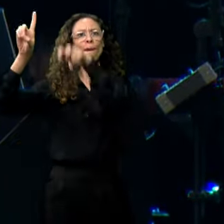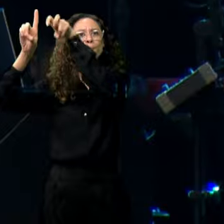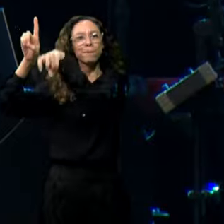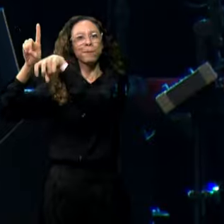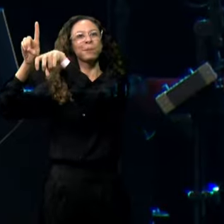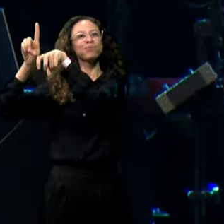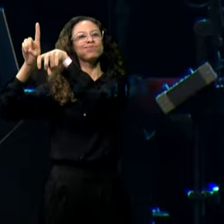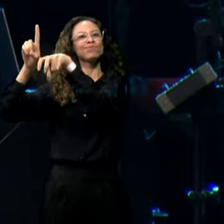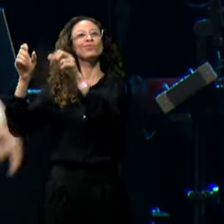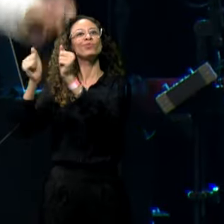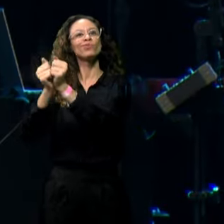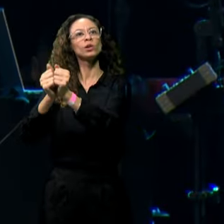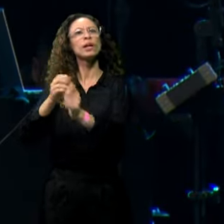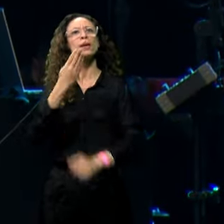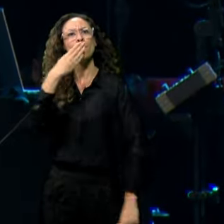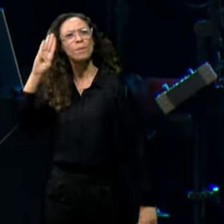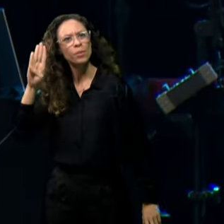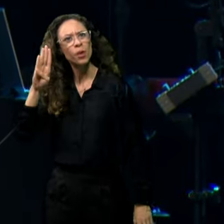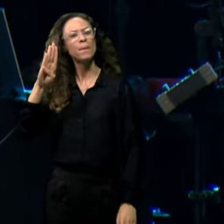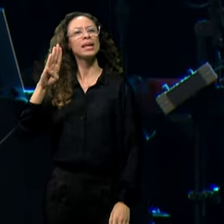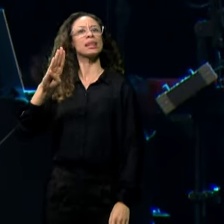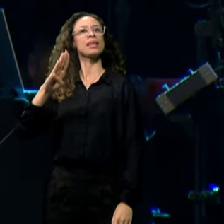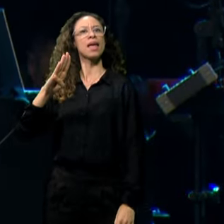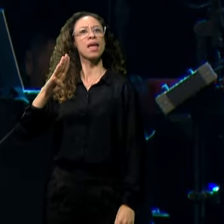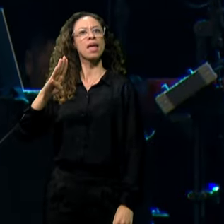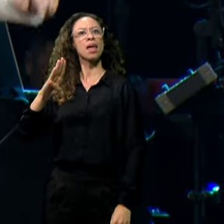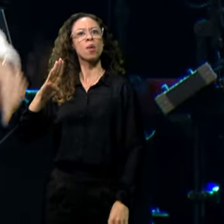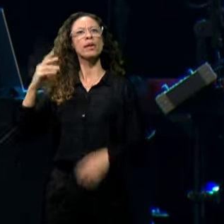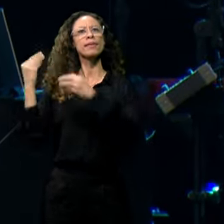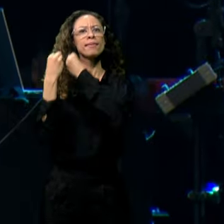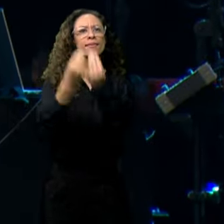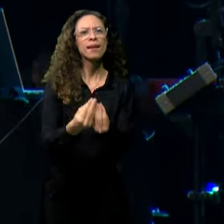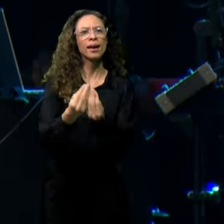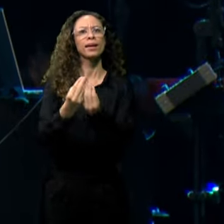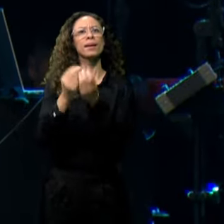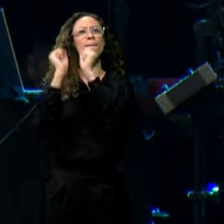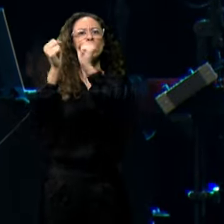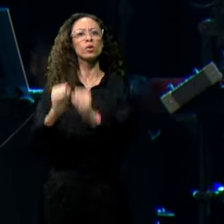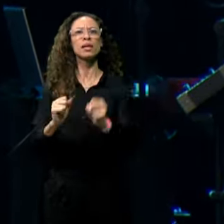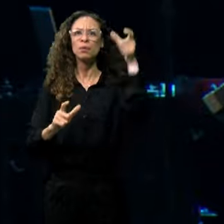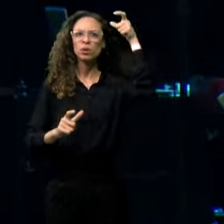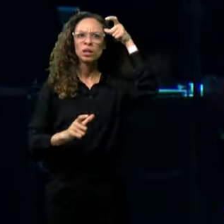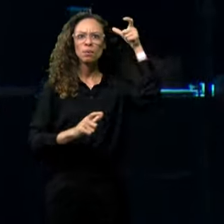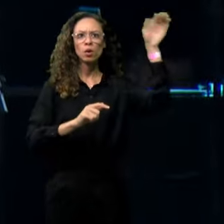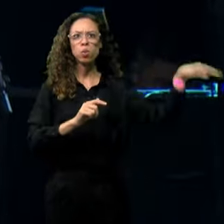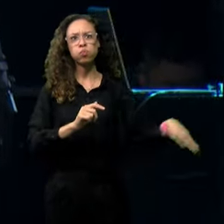prometeu que daria esse poder para que sometarmos os seus inimigos debaixo dos seus pés